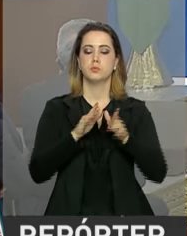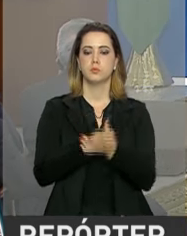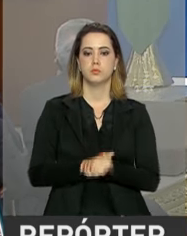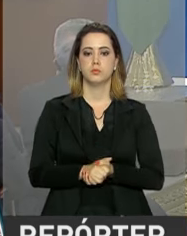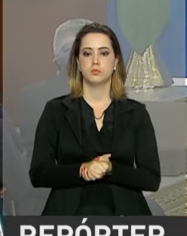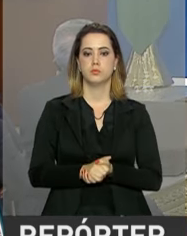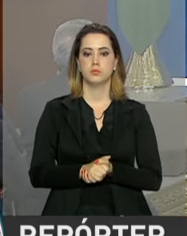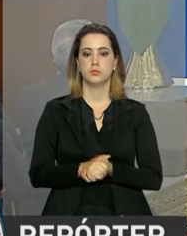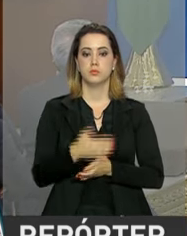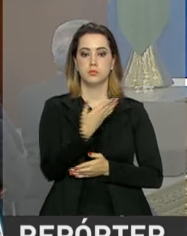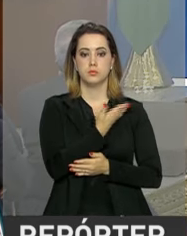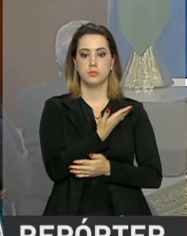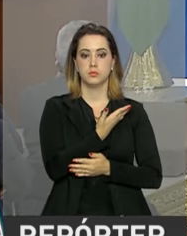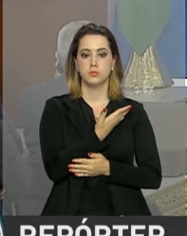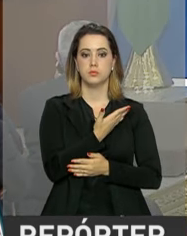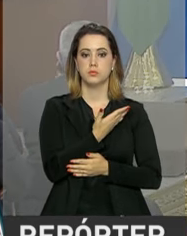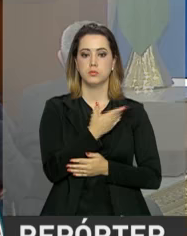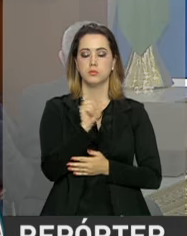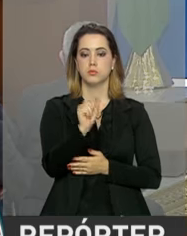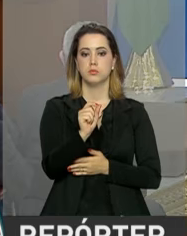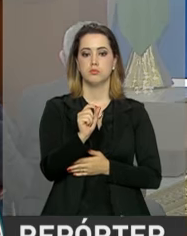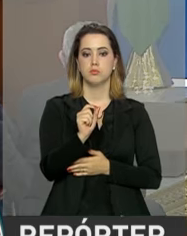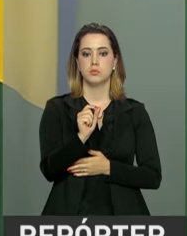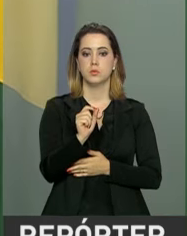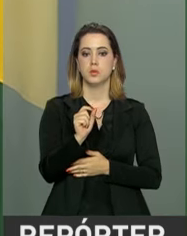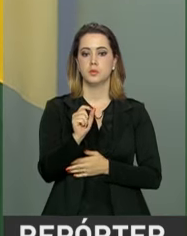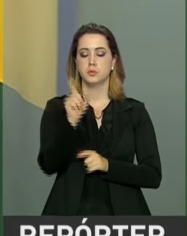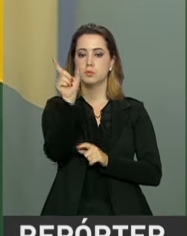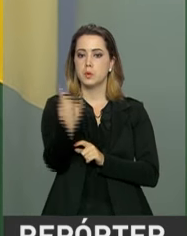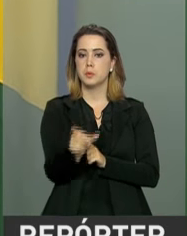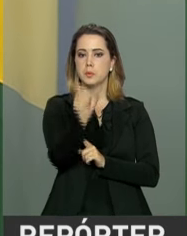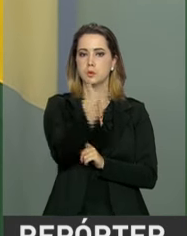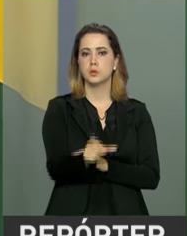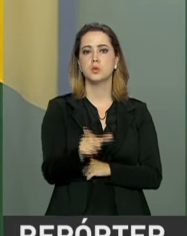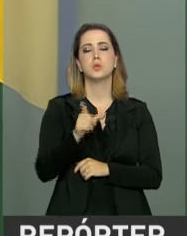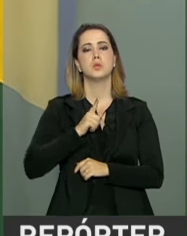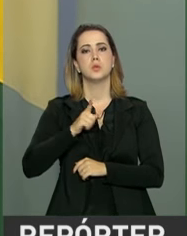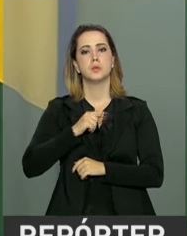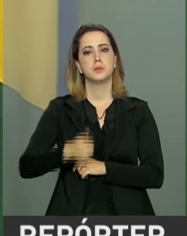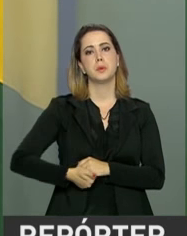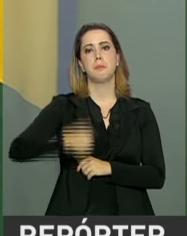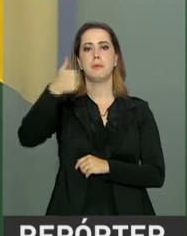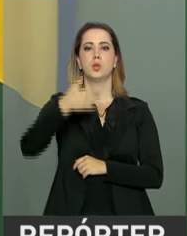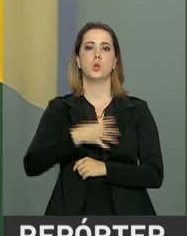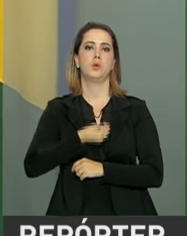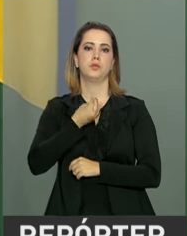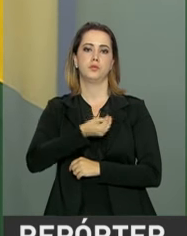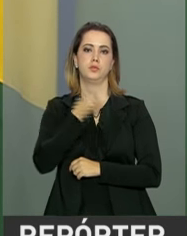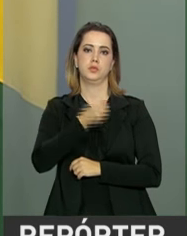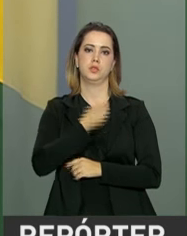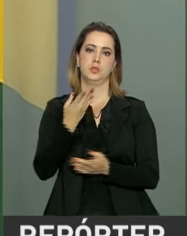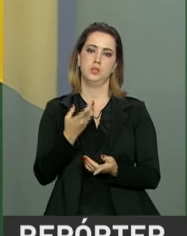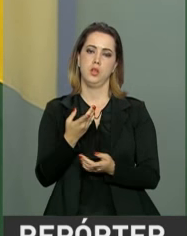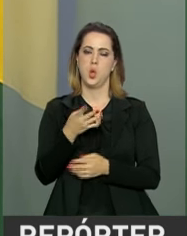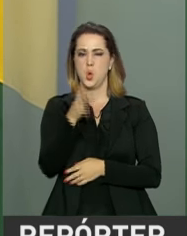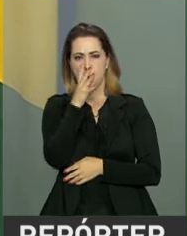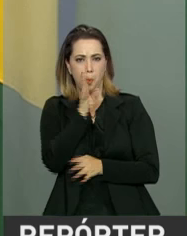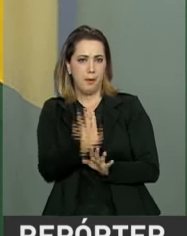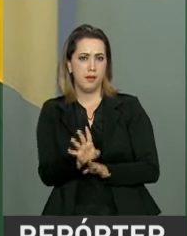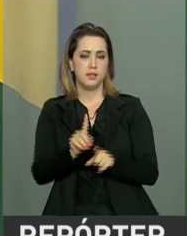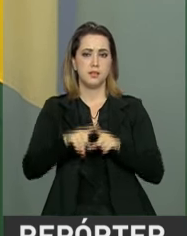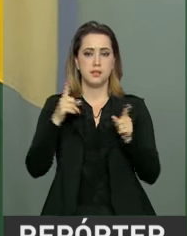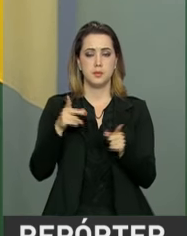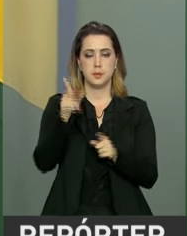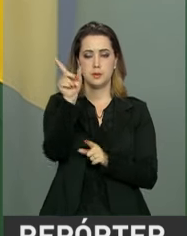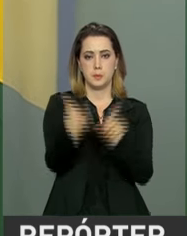A fazer com que a pessoa tenha melhores e mais dignas condições de vida, não é? Não parece. Mas aquele que